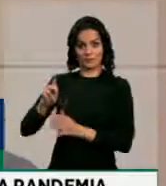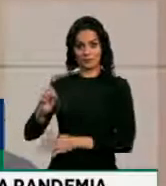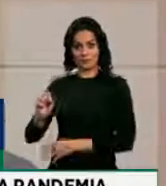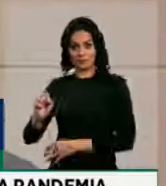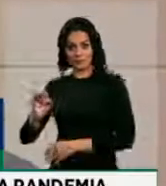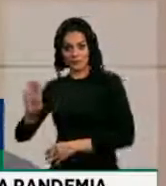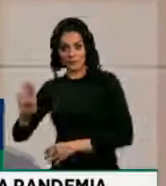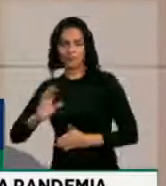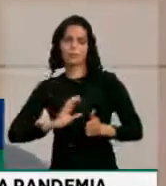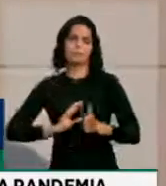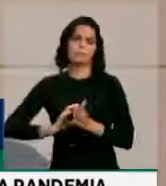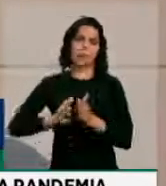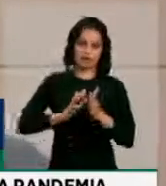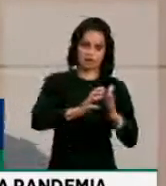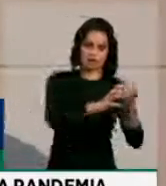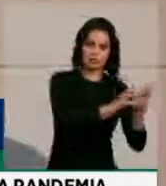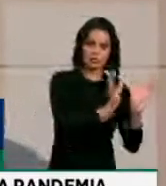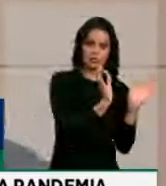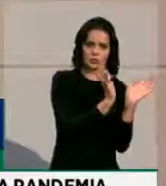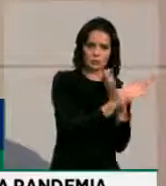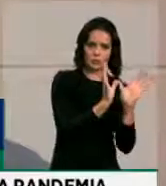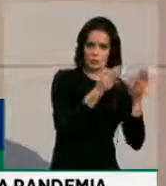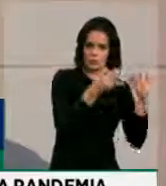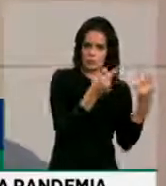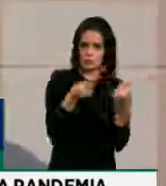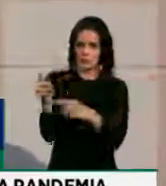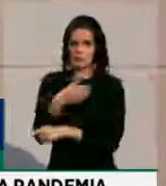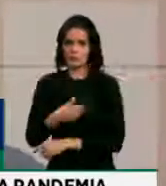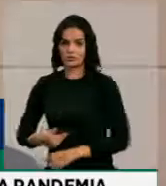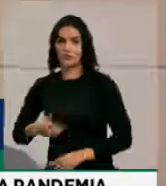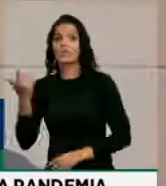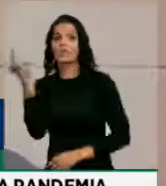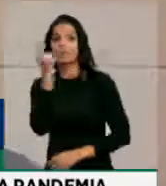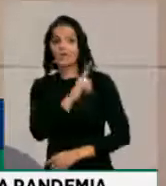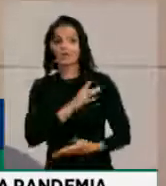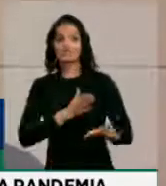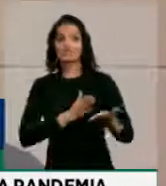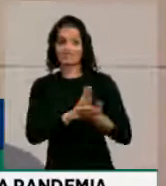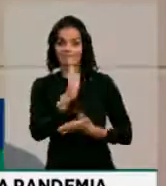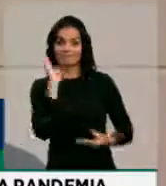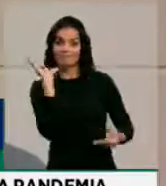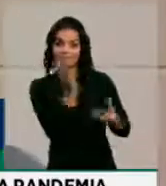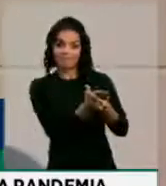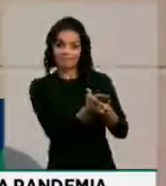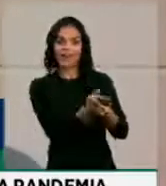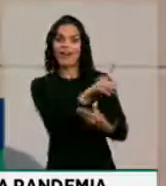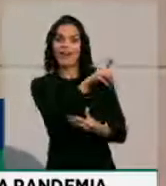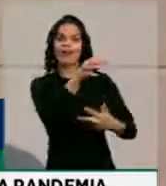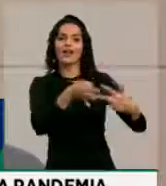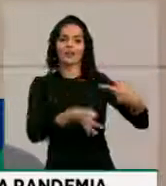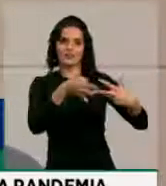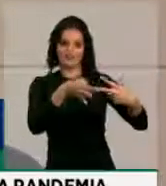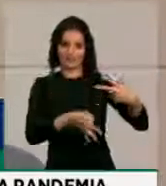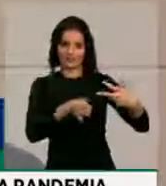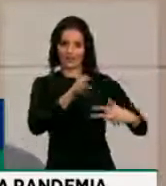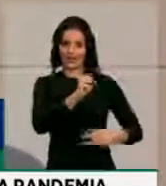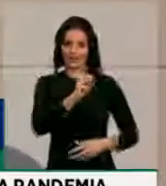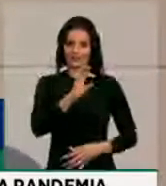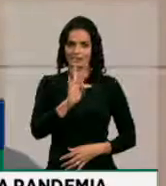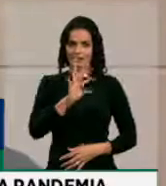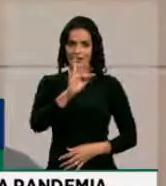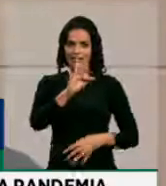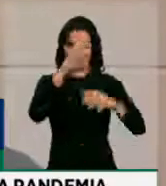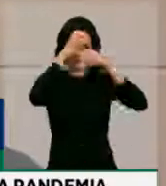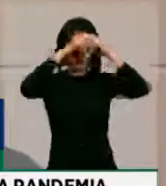outros partidos de oposição, conquistamos no Supremo Tribunal Federal na data de hoje. Eu me